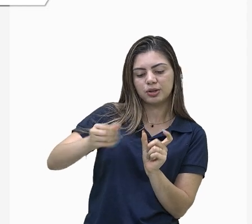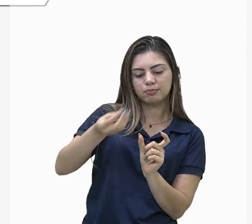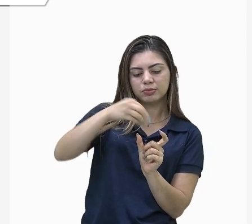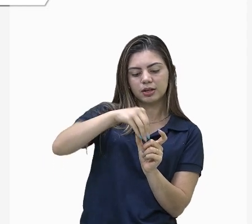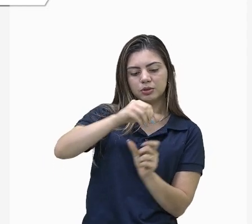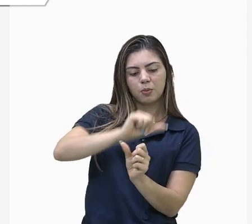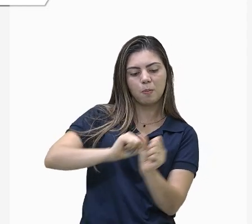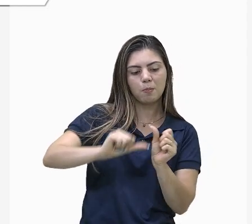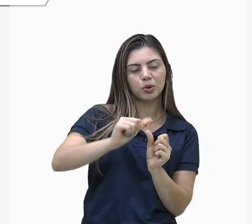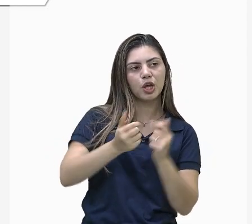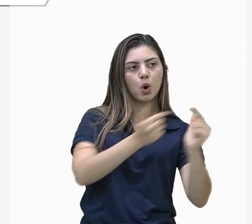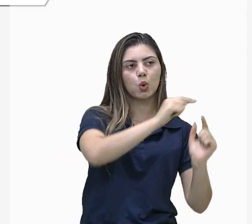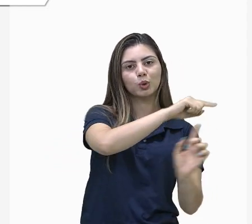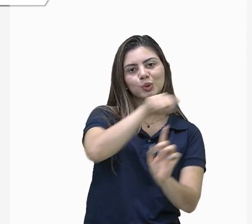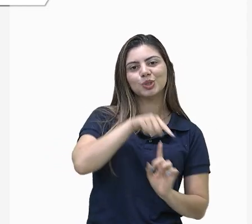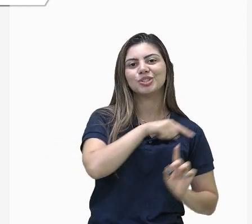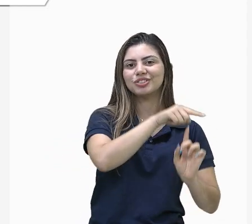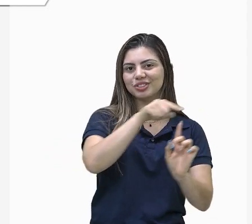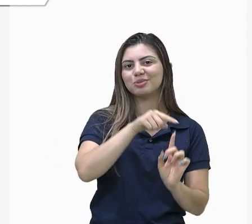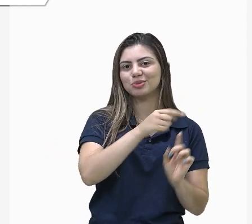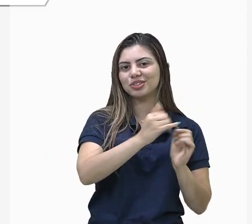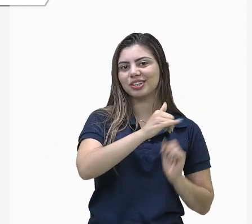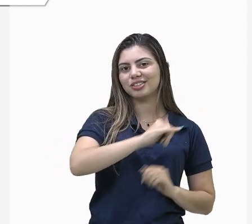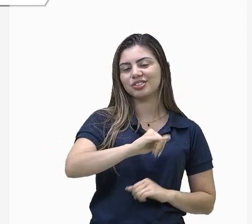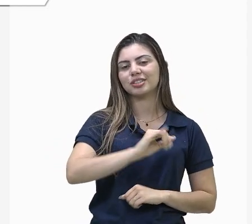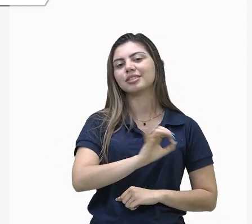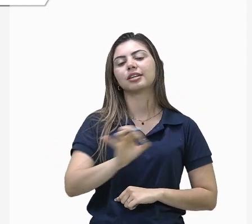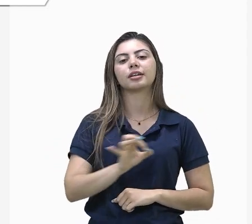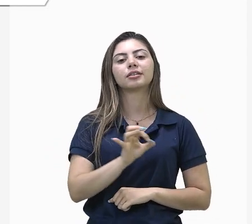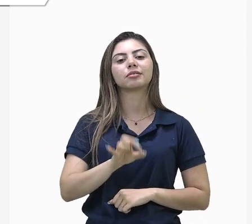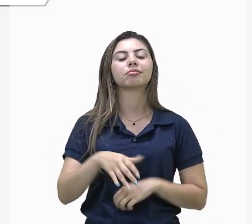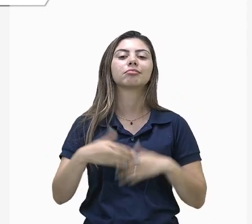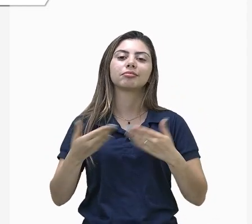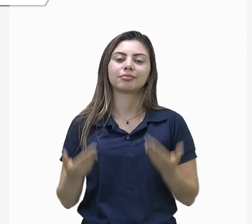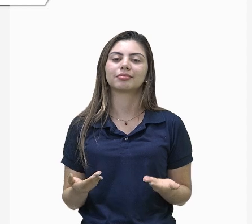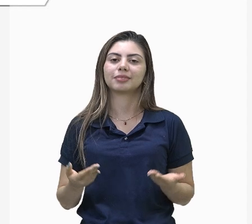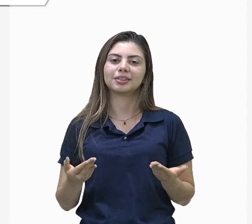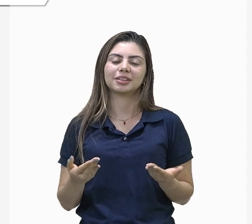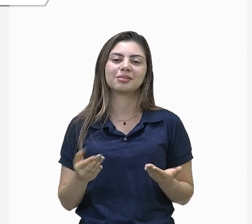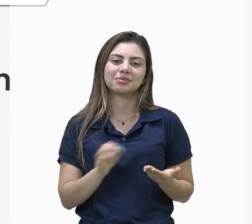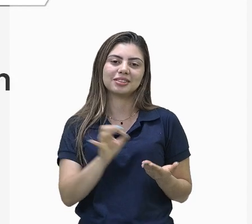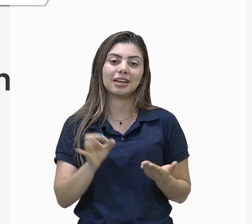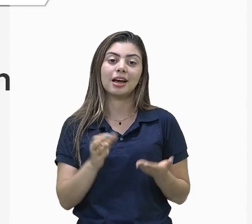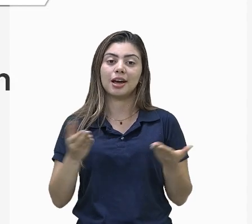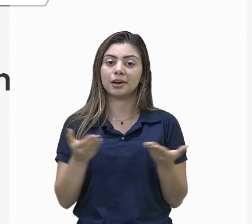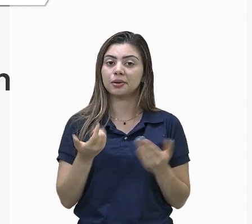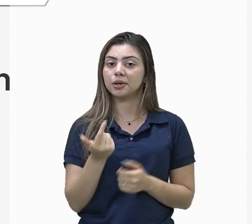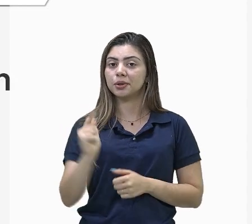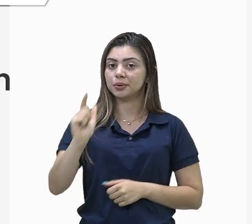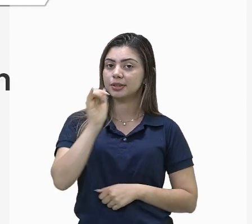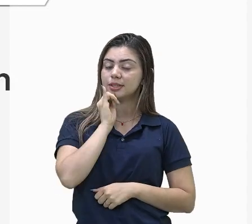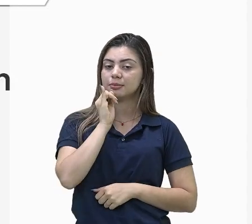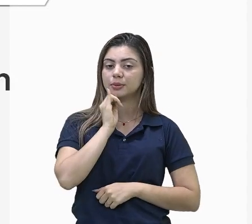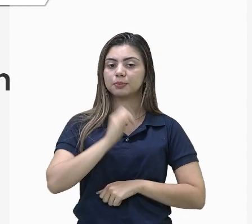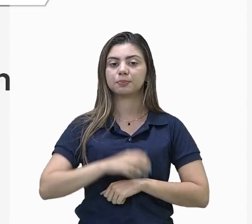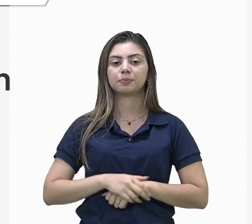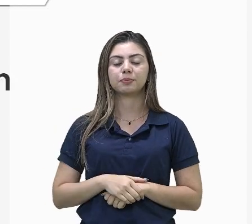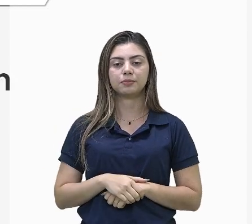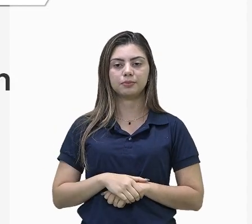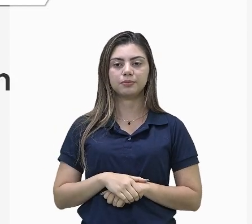em outra modalidade de energia. Aí sim, podemos agora passar para os exemplos. Vejam